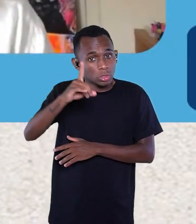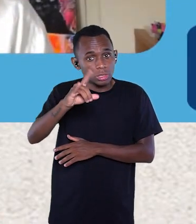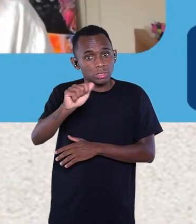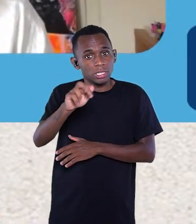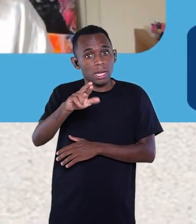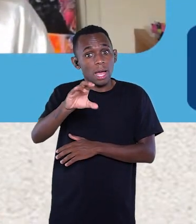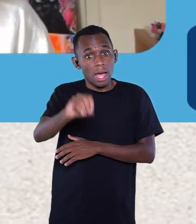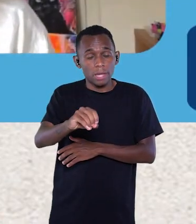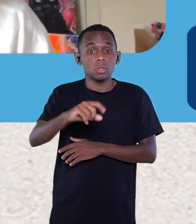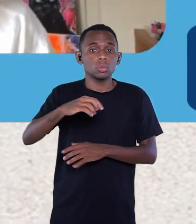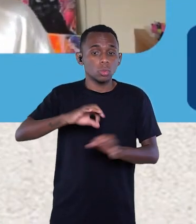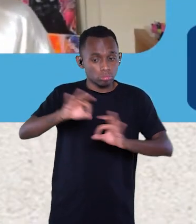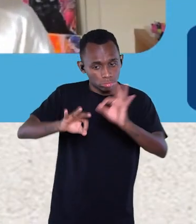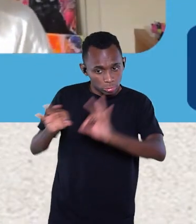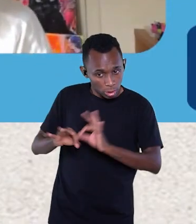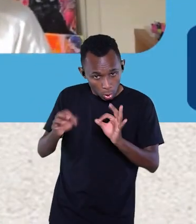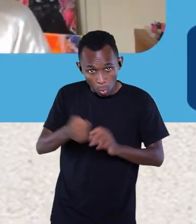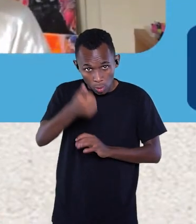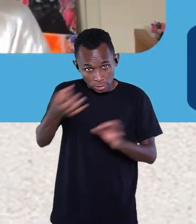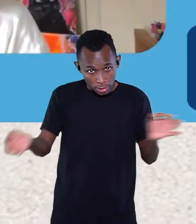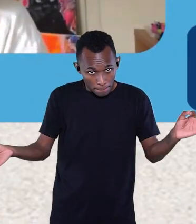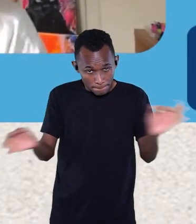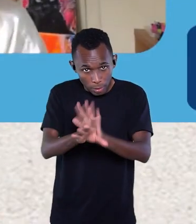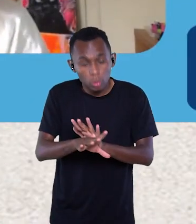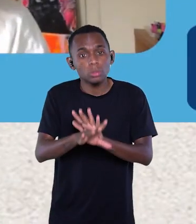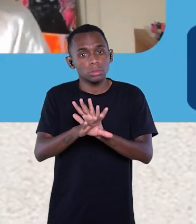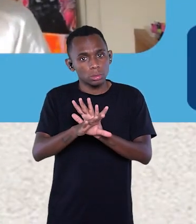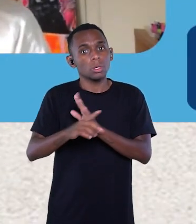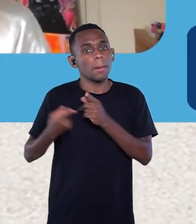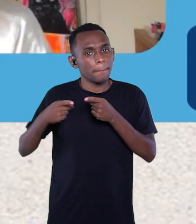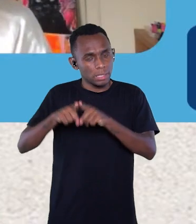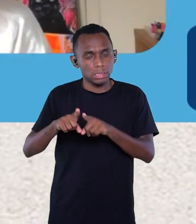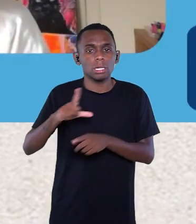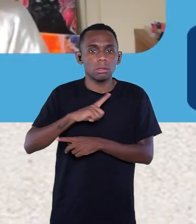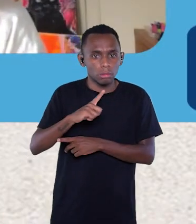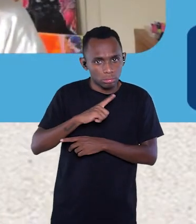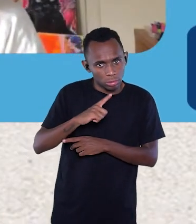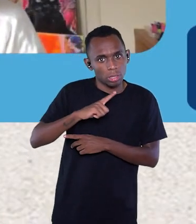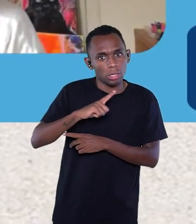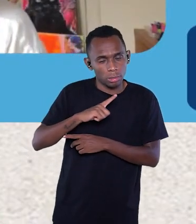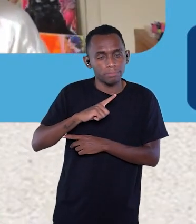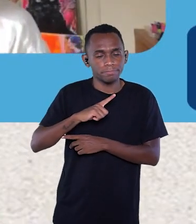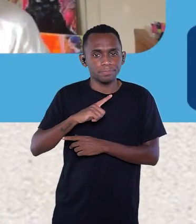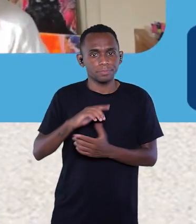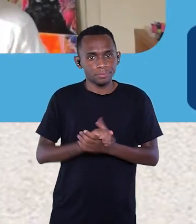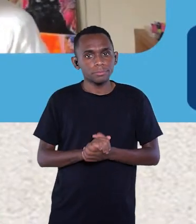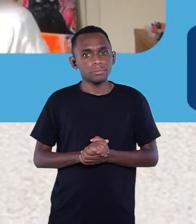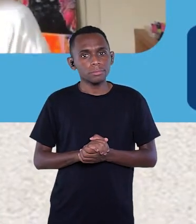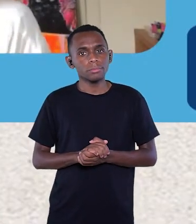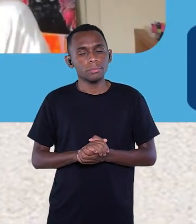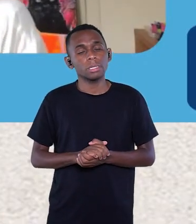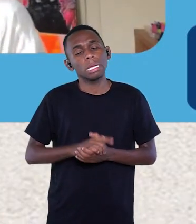publicar. Quem está preparando também vai ser a Laura Cohen, que me ajudou com a preparação desse livro. Ela tem